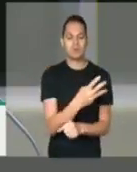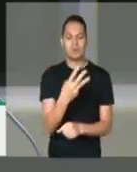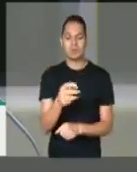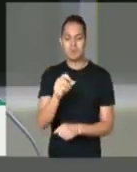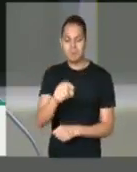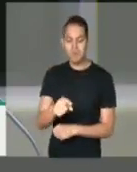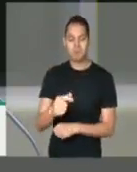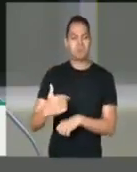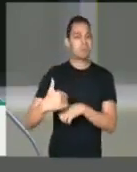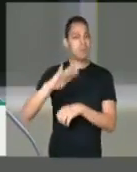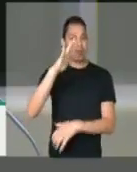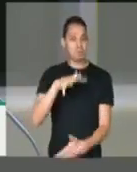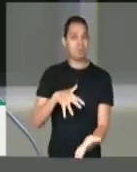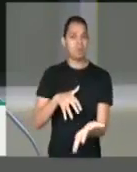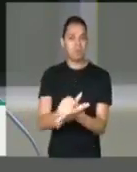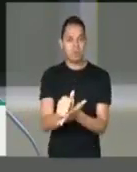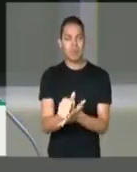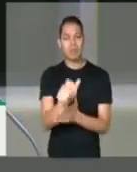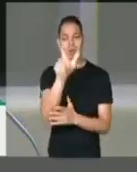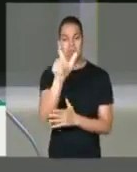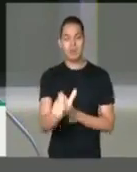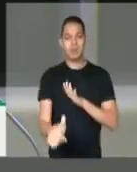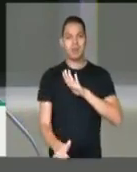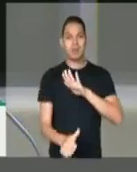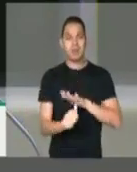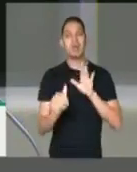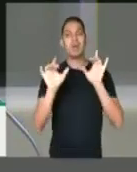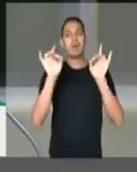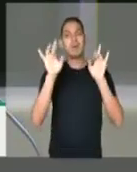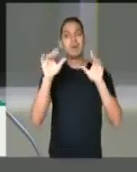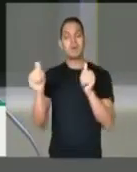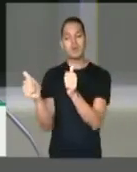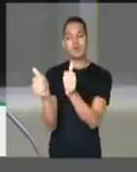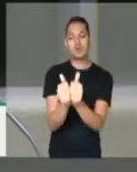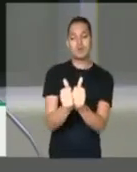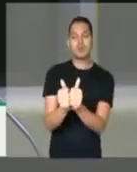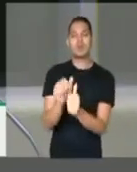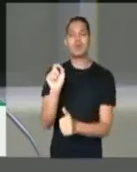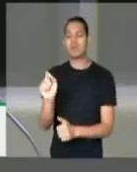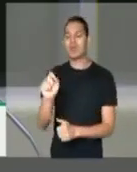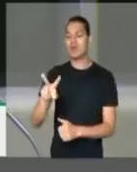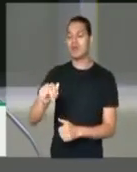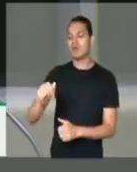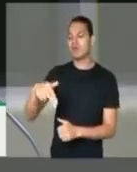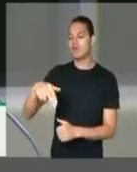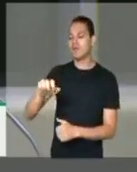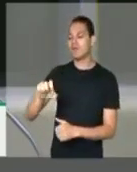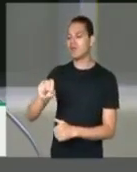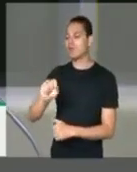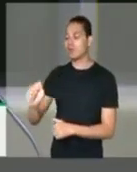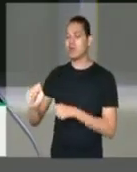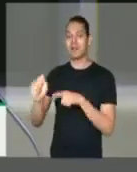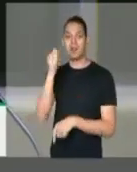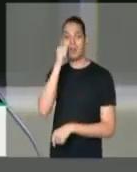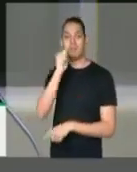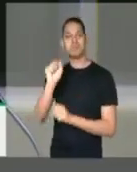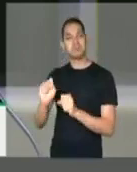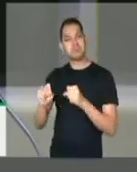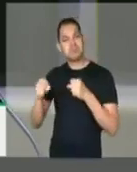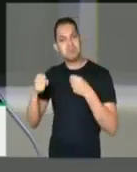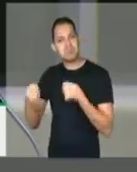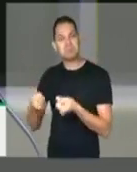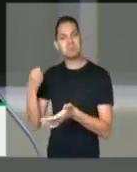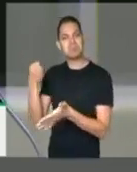matriculados. E dizer que o nosso reitor tem o privilégio de ter ao seu lado a Vanessa, uma grande guerreira e